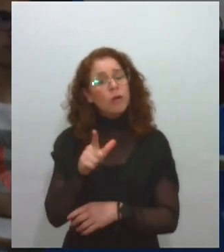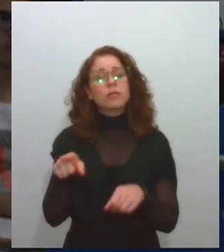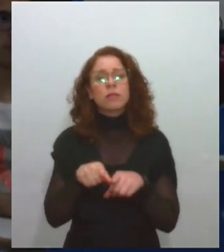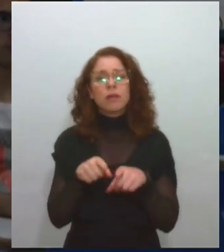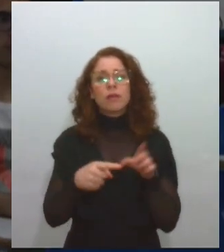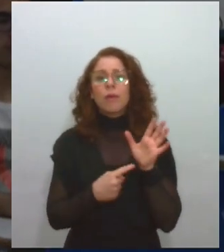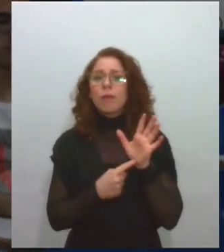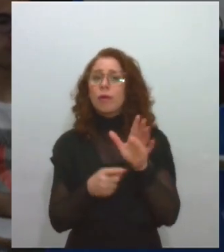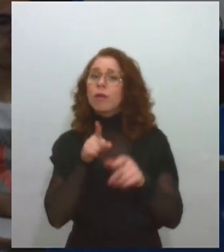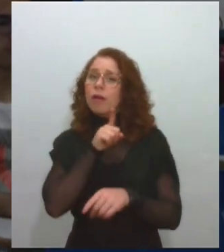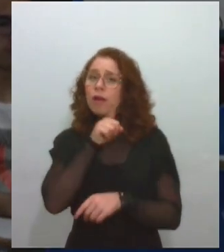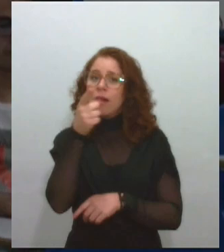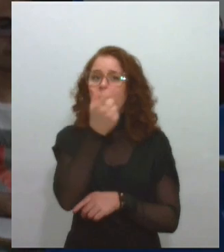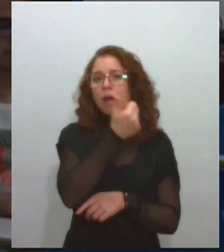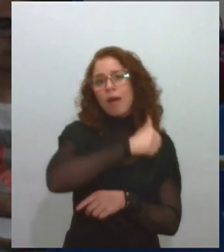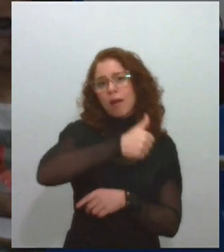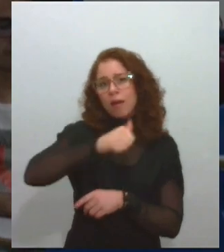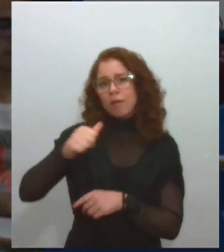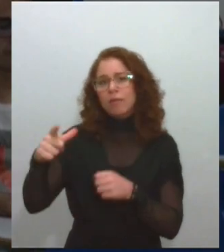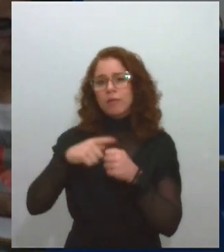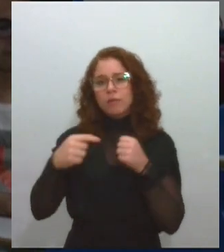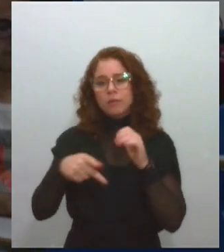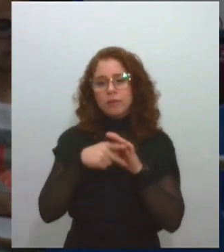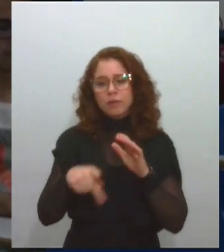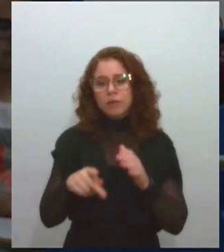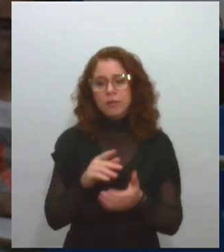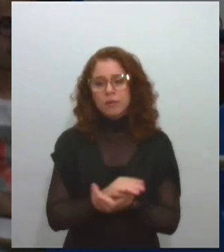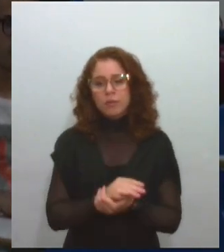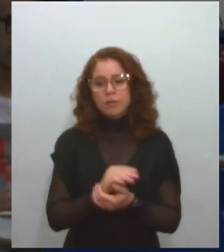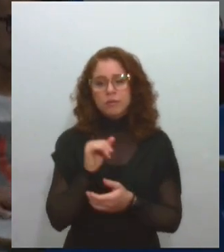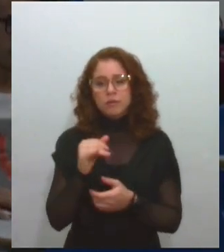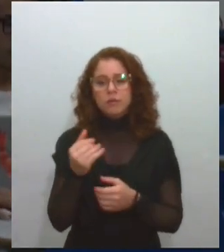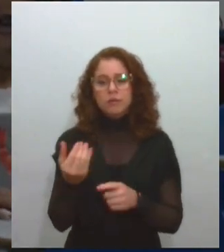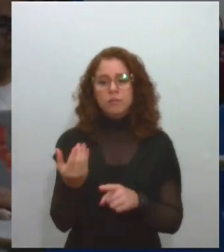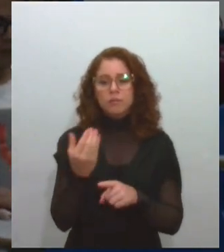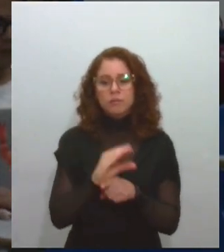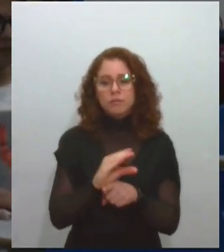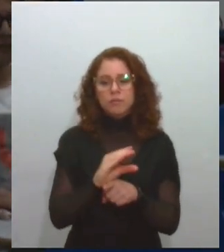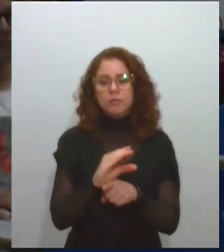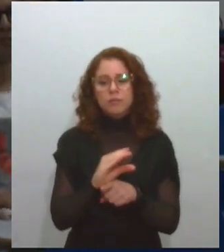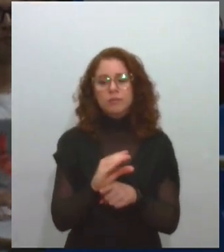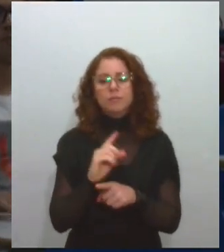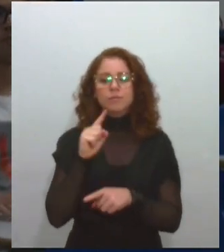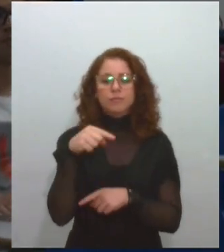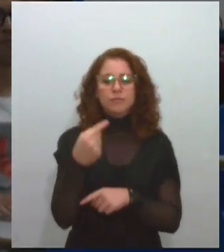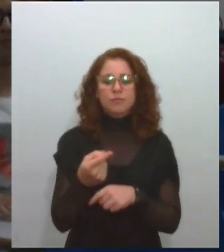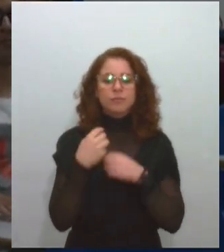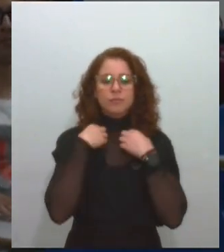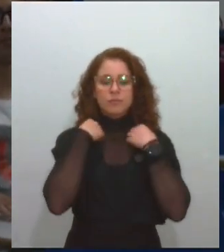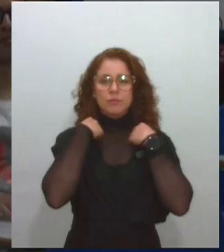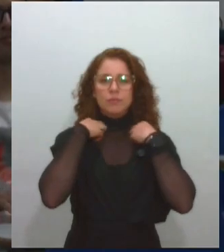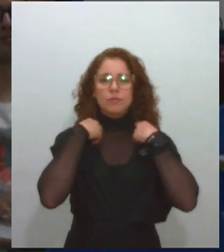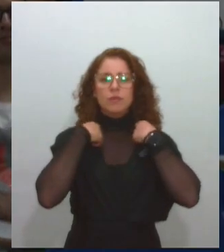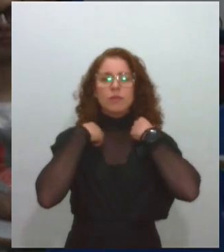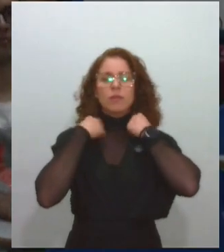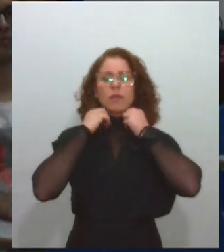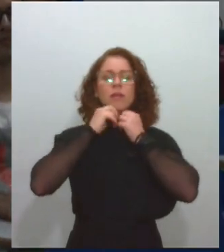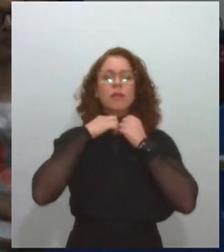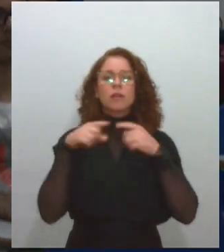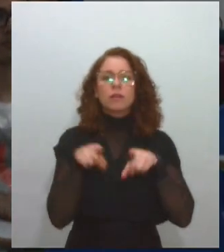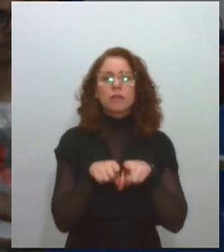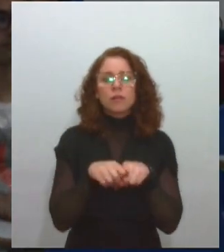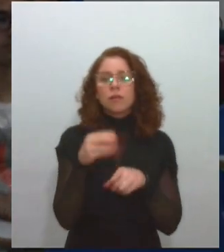do seu artigo para ver se publica, né, nesse ambiente e, a partir daí, abra-se para ele também um horizonte de